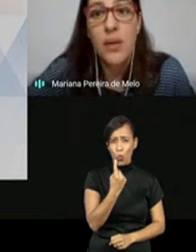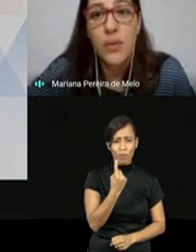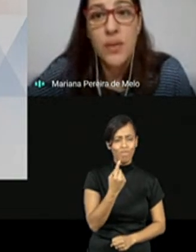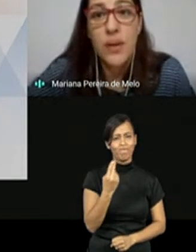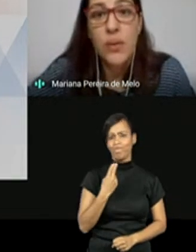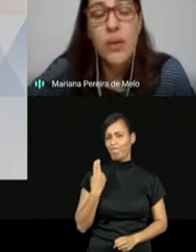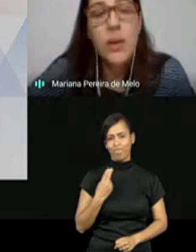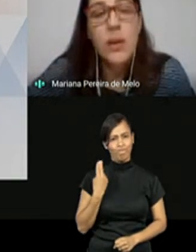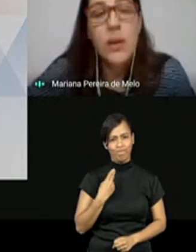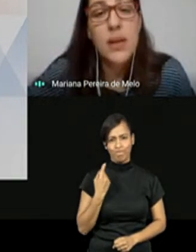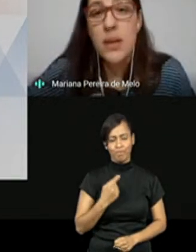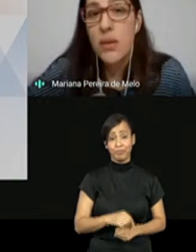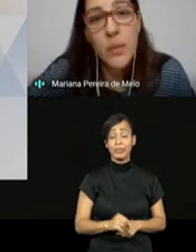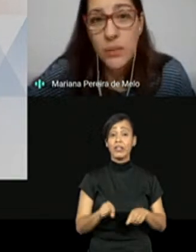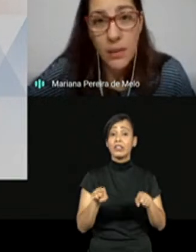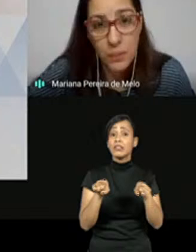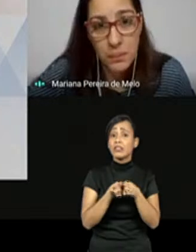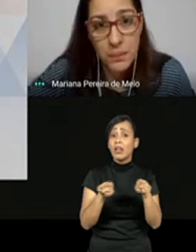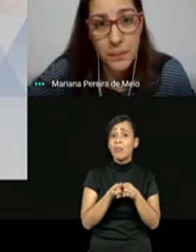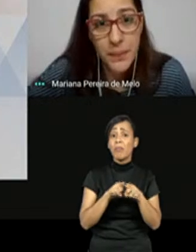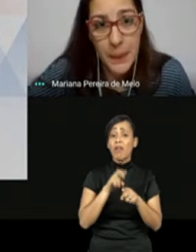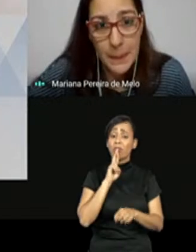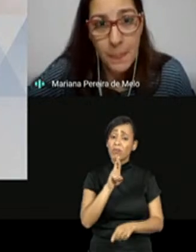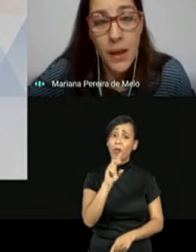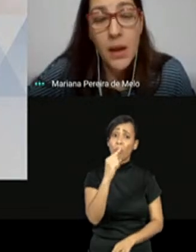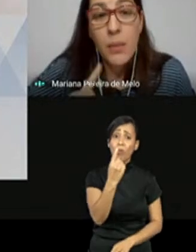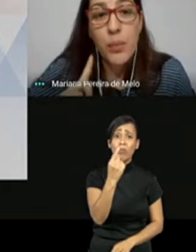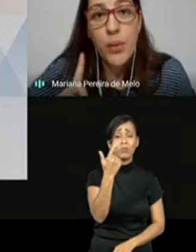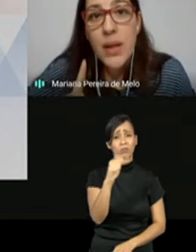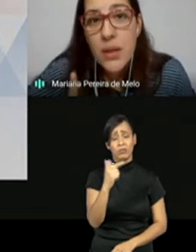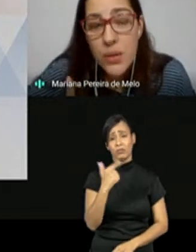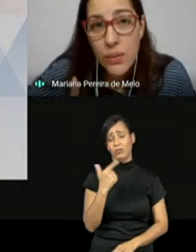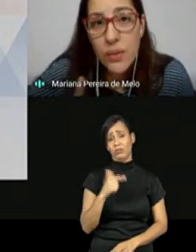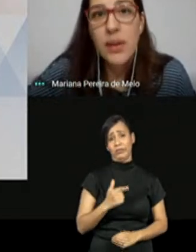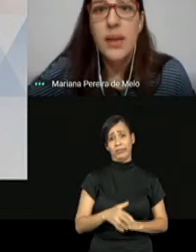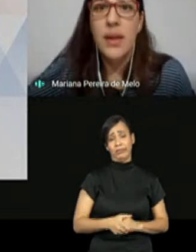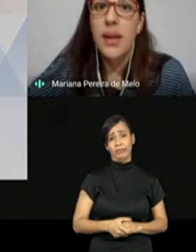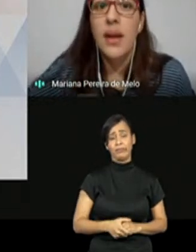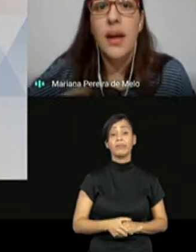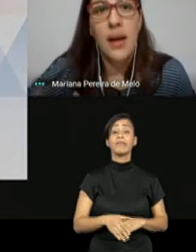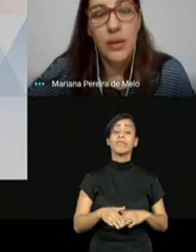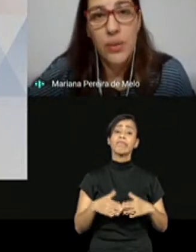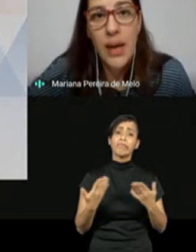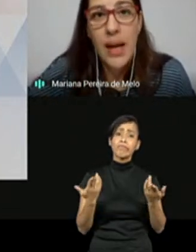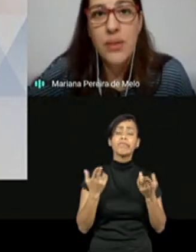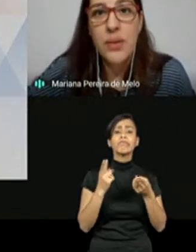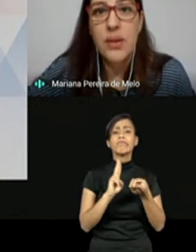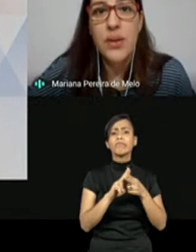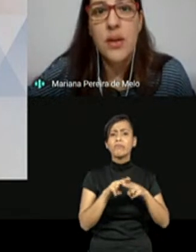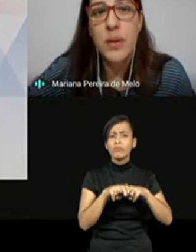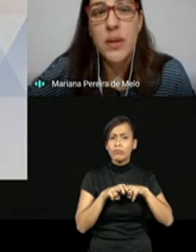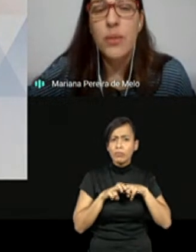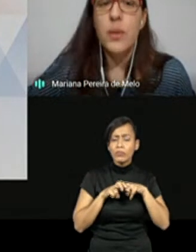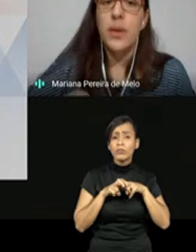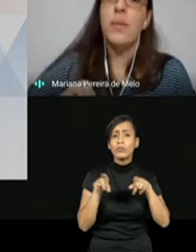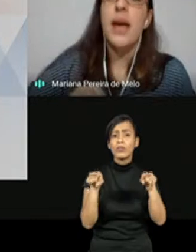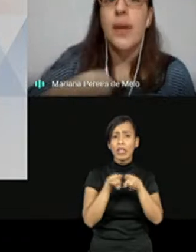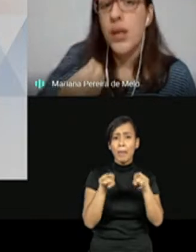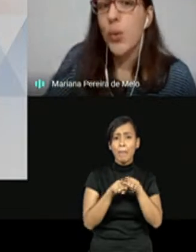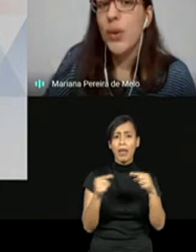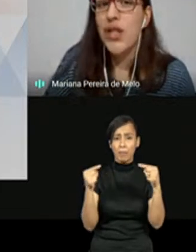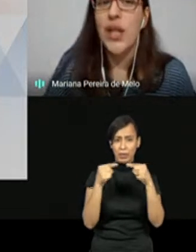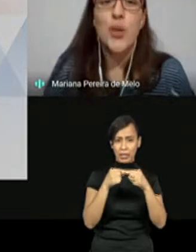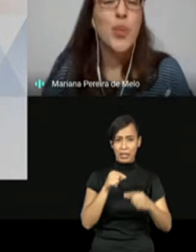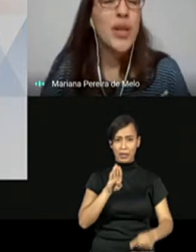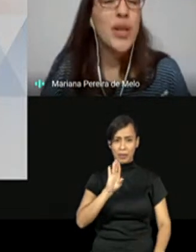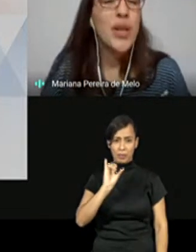somar os valores, essa soma não dá 1, tá? Por isso que, no caso da distribuição binomial, ela